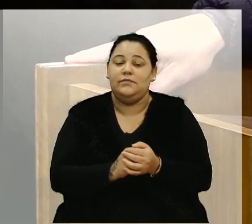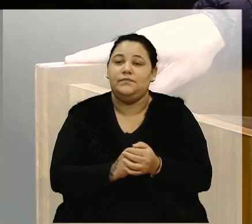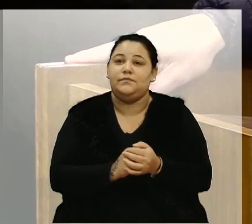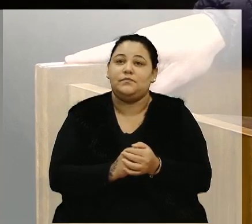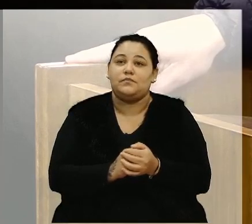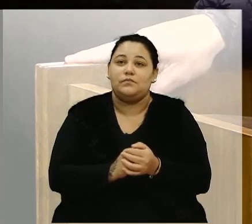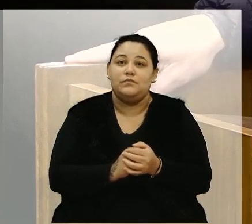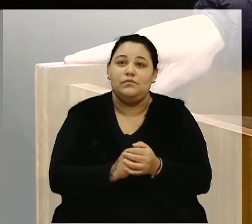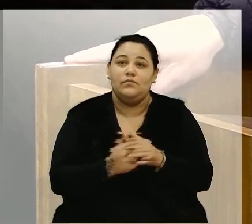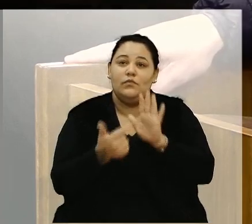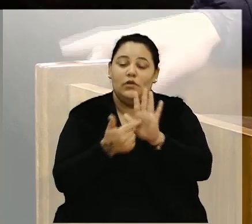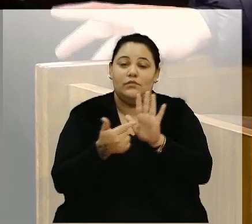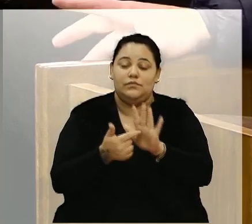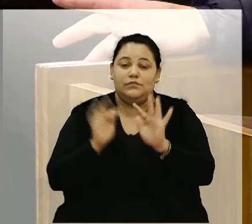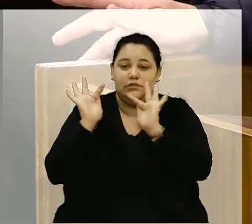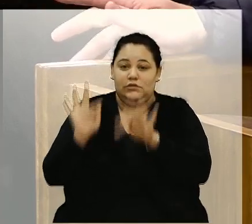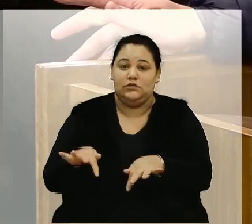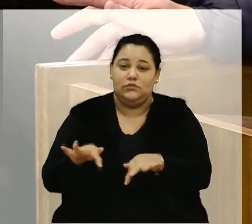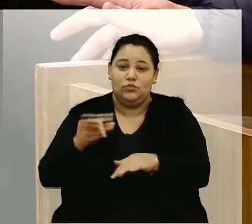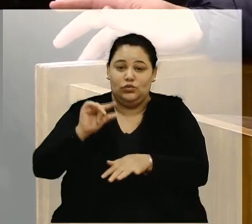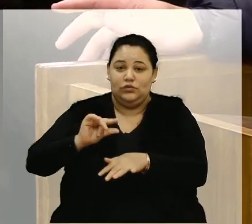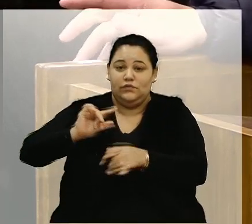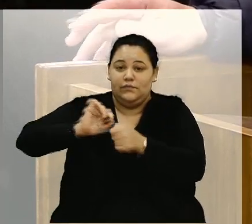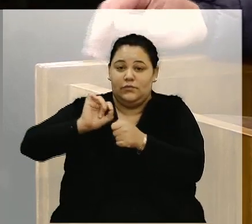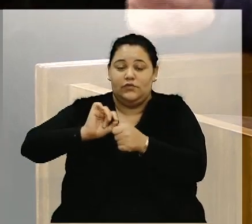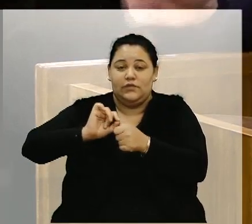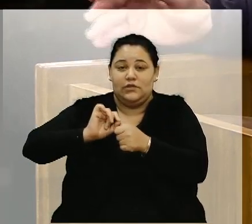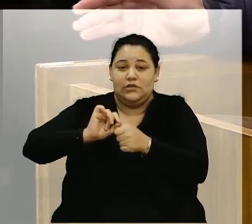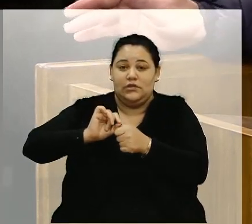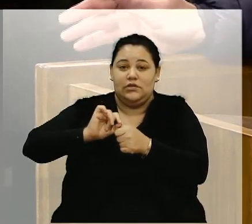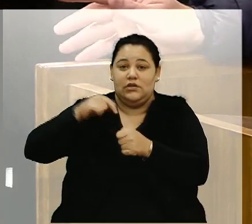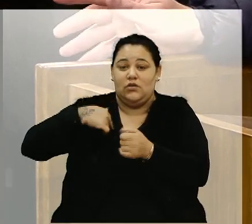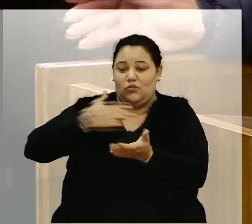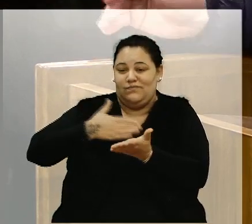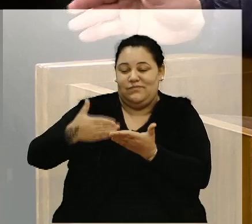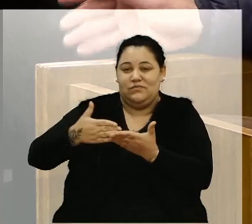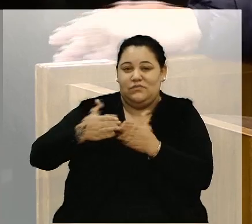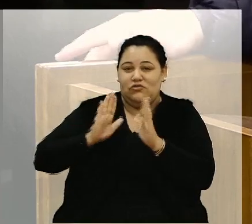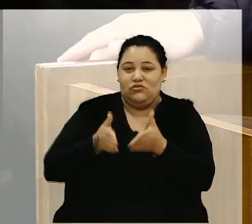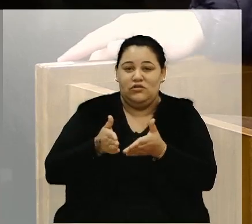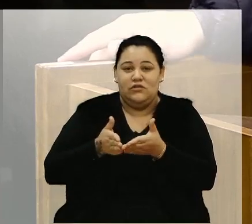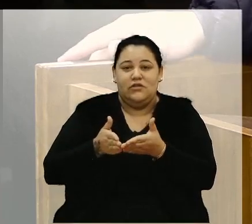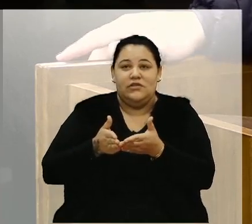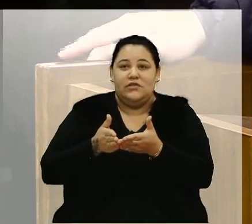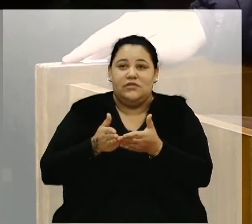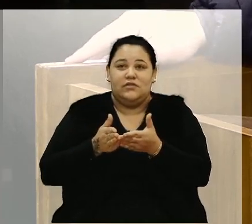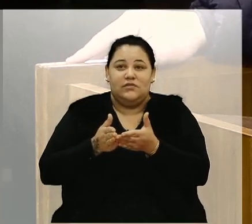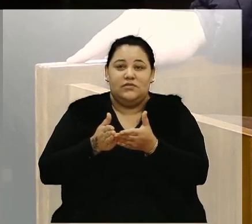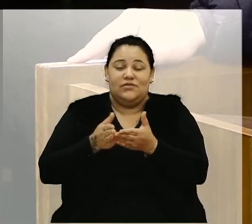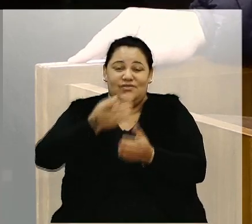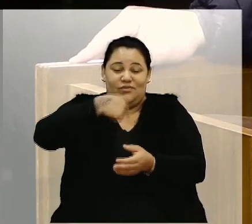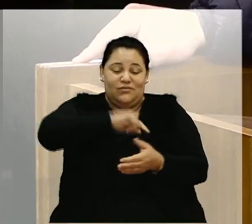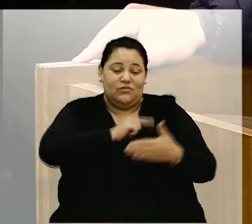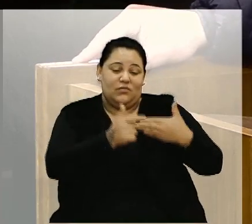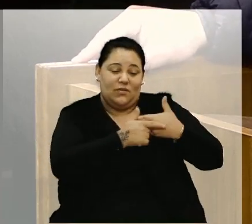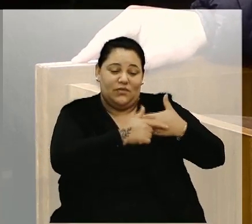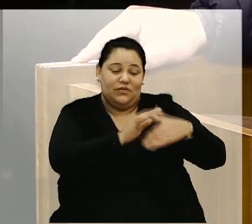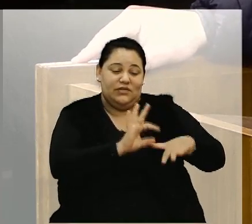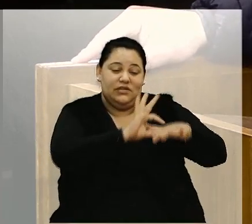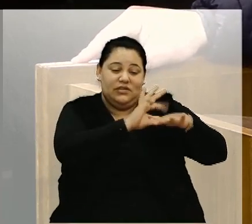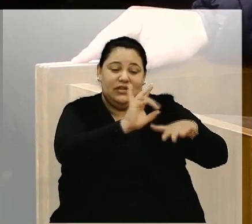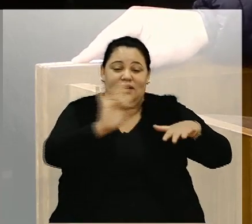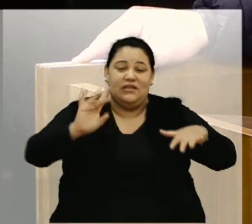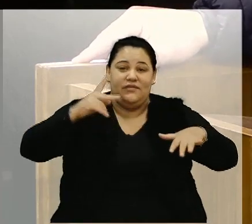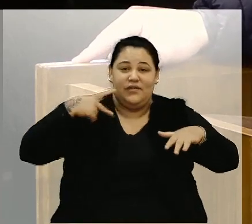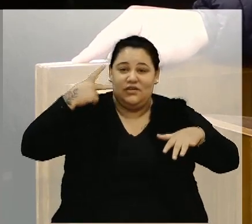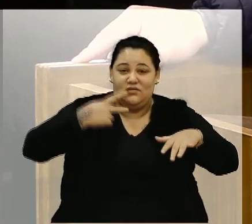um pouco do que a gente pode fazer, como eu falei no início, que a gente precisa, nós como lideranças, cada vereador tem seu estilo